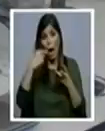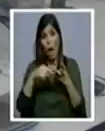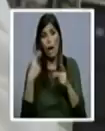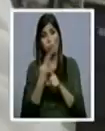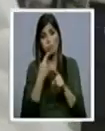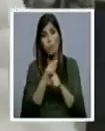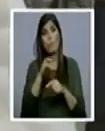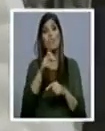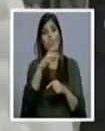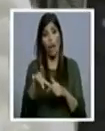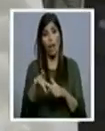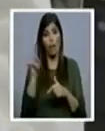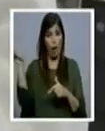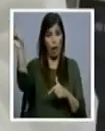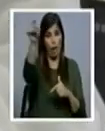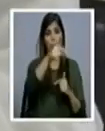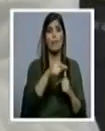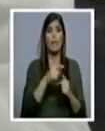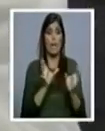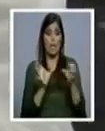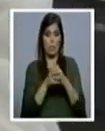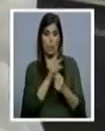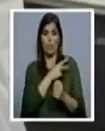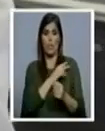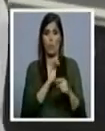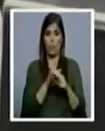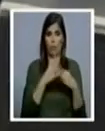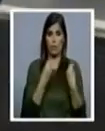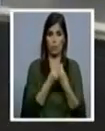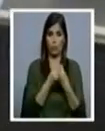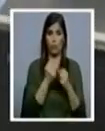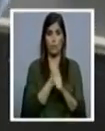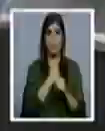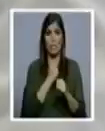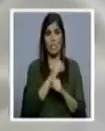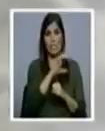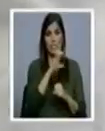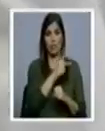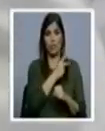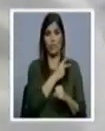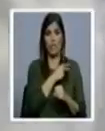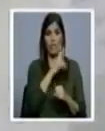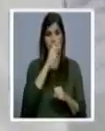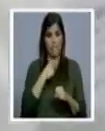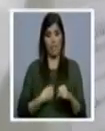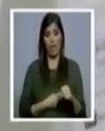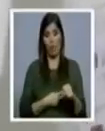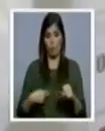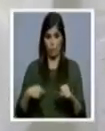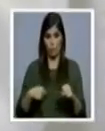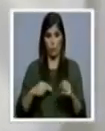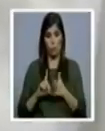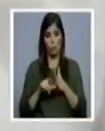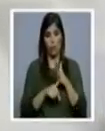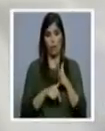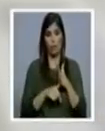na natureza. A equipa da Universidade do Minho está a trabalhar em conjunto com cientistas da Universidade de Santiago de Compostela